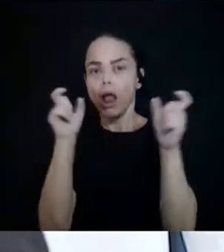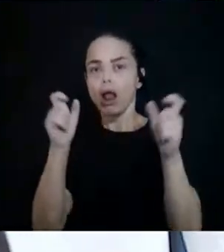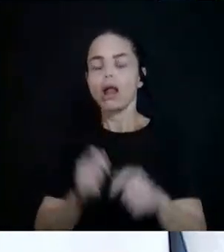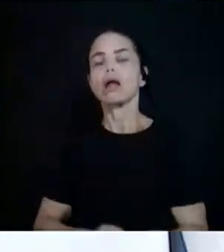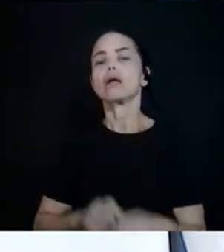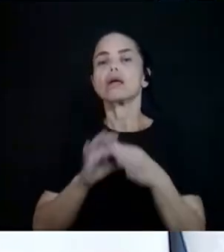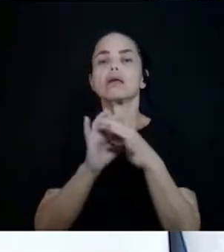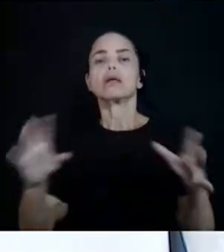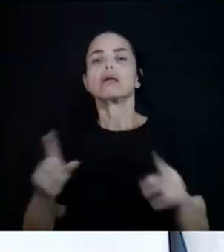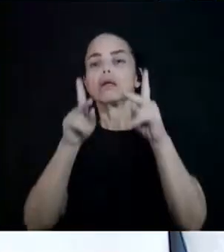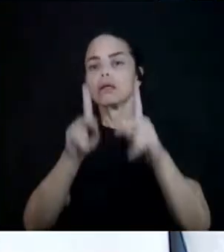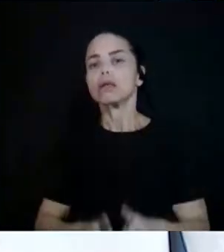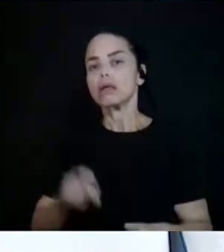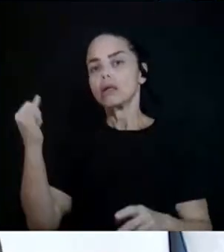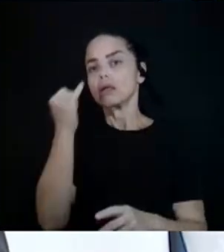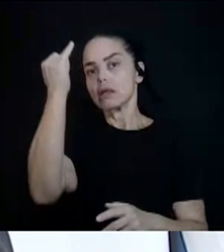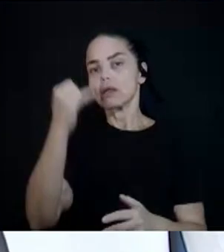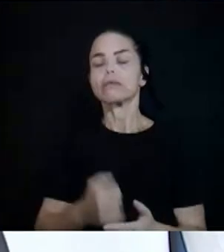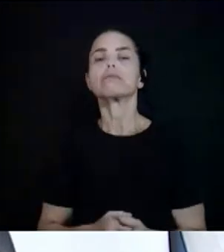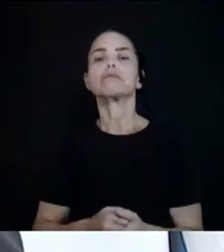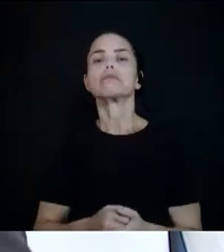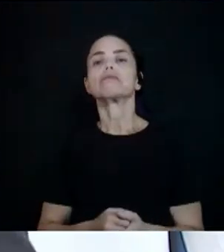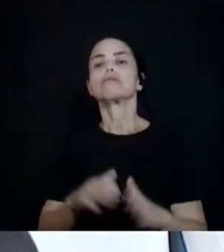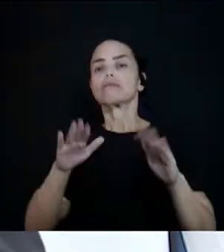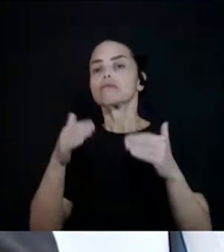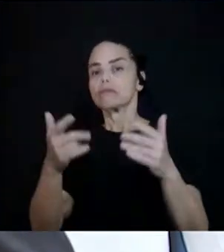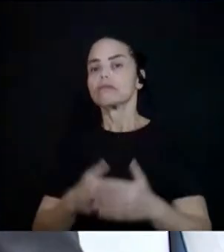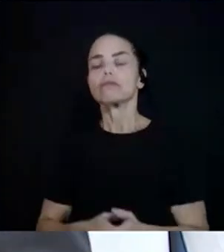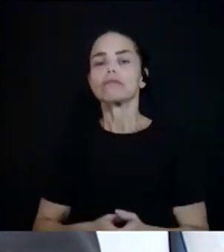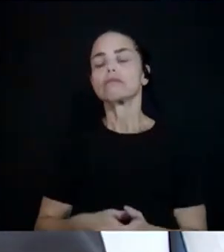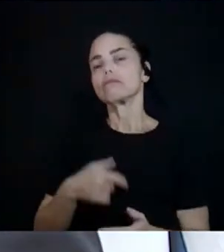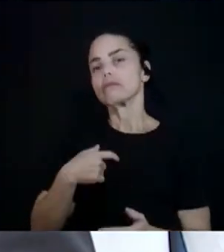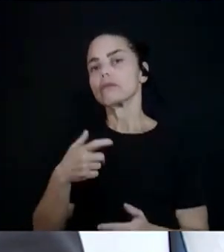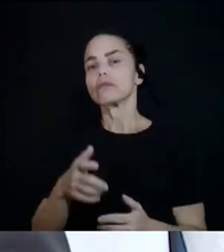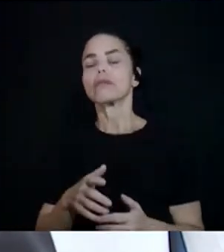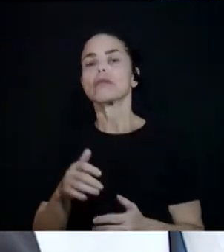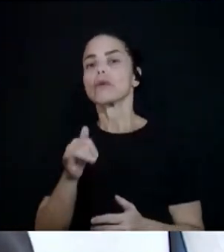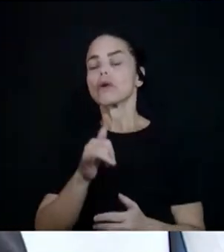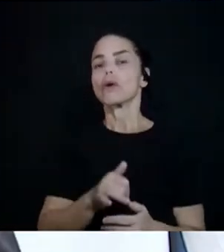E é importante a gente dizer que quando nós temos aí alguma